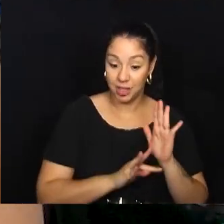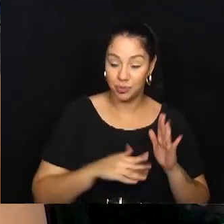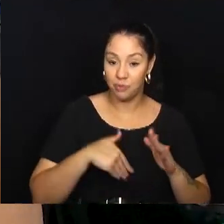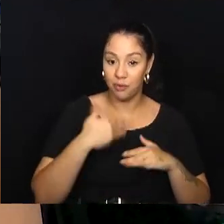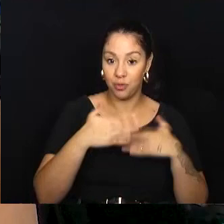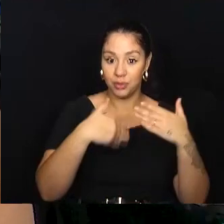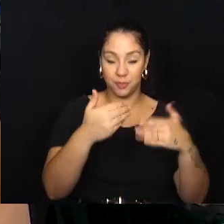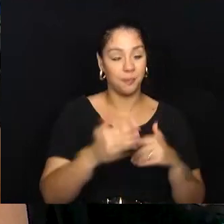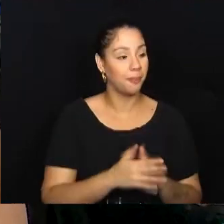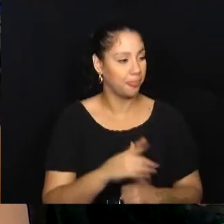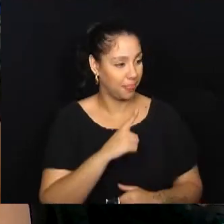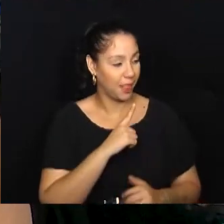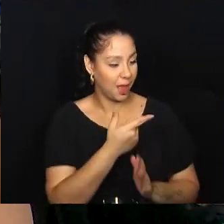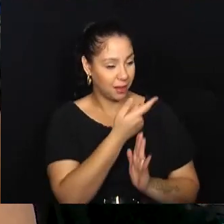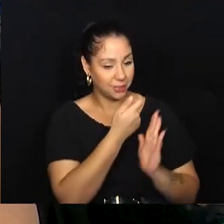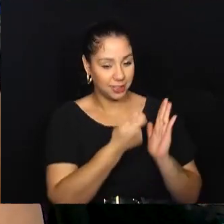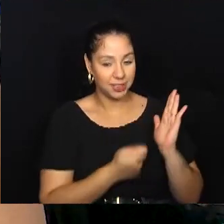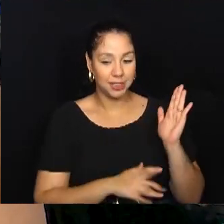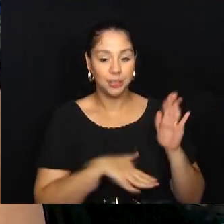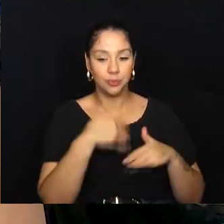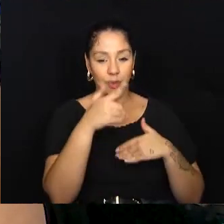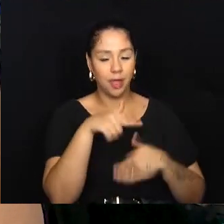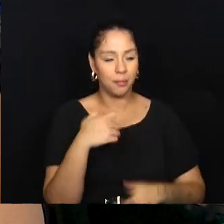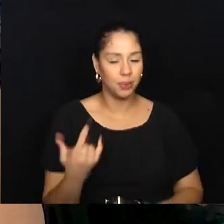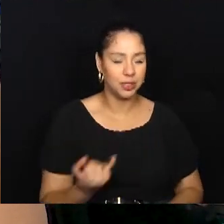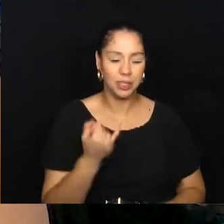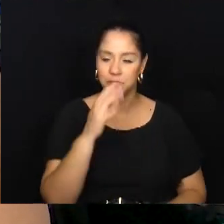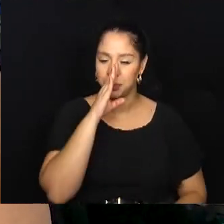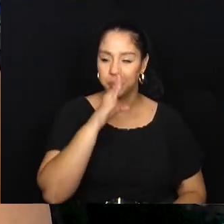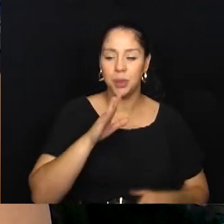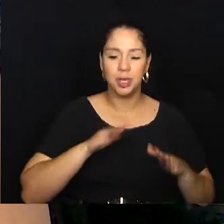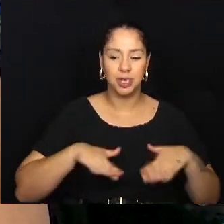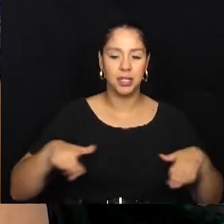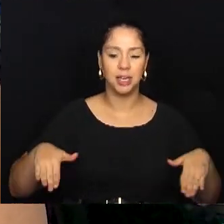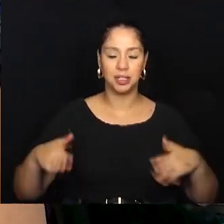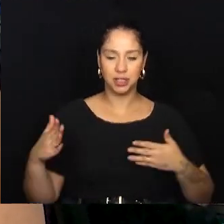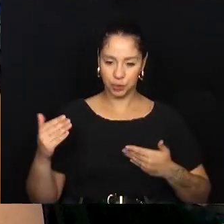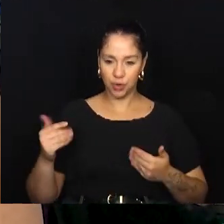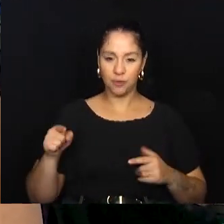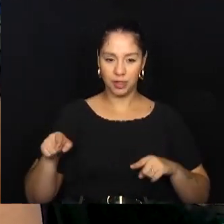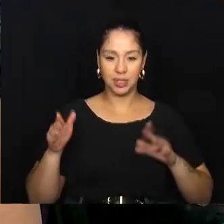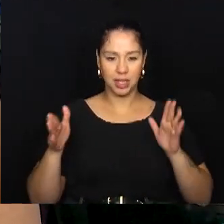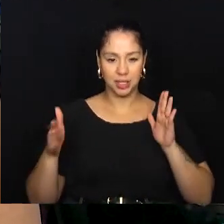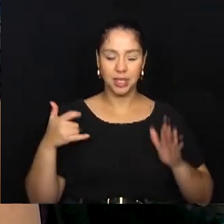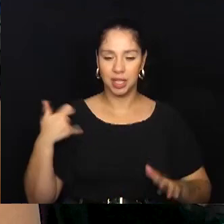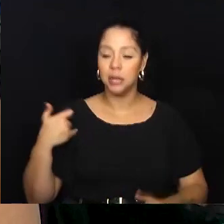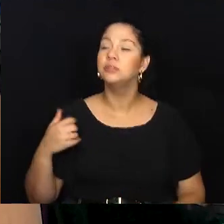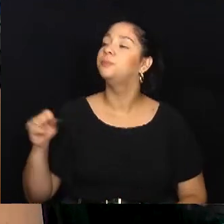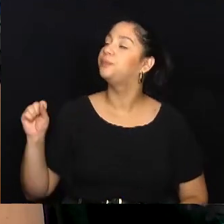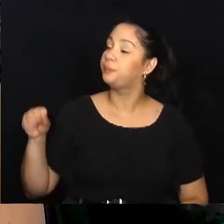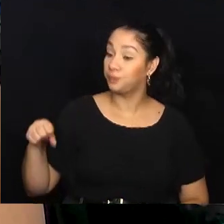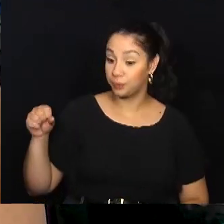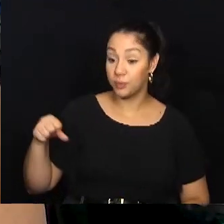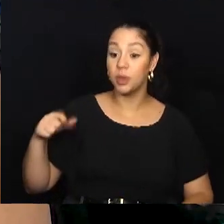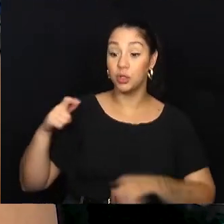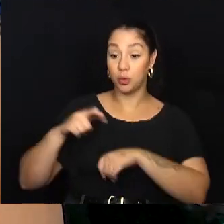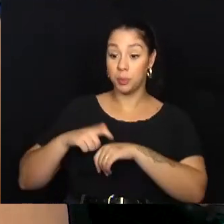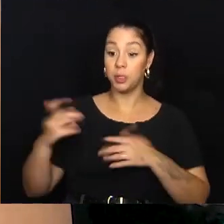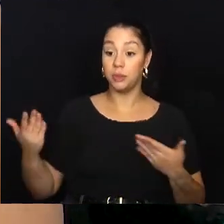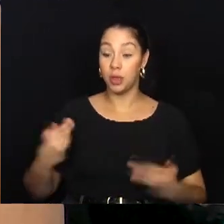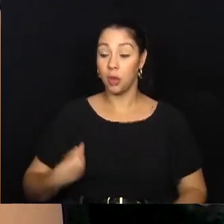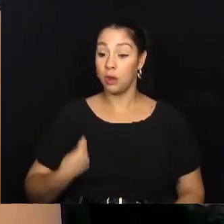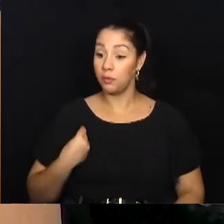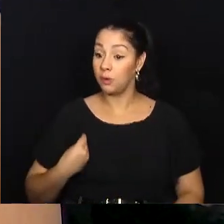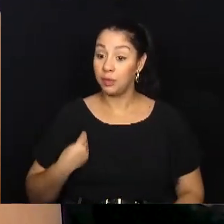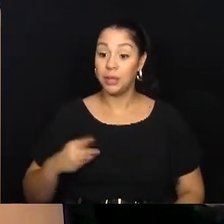dia a evolução nos textos. Bom, desenvolver escrita é fundamental, principalmente para crianças, jovens dessa idade. Sem dúvida.